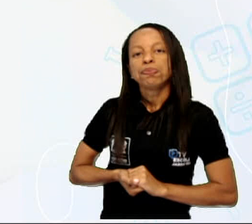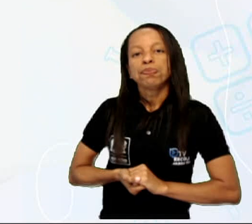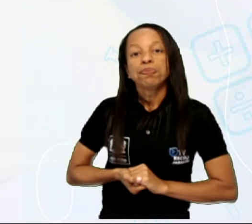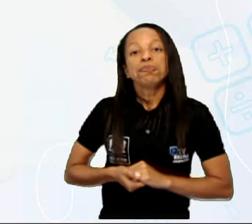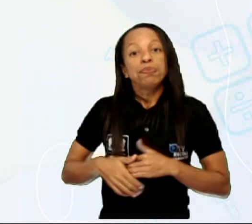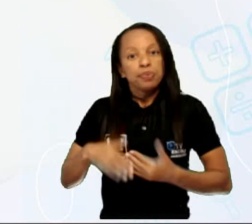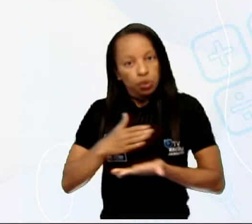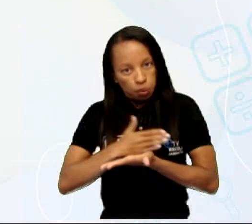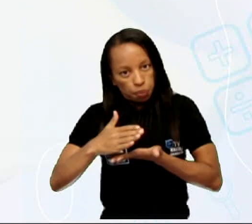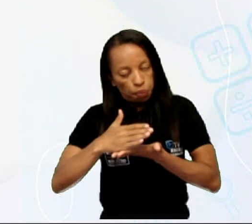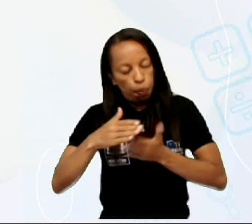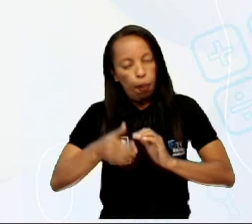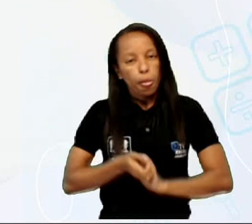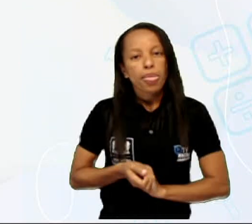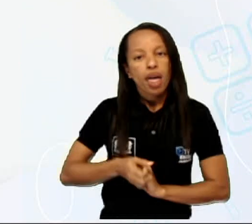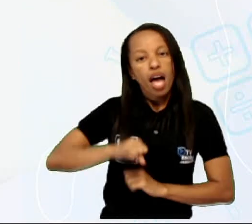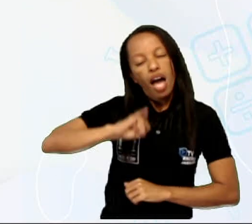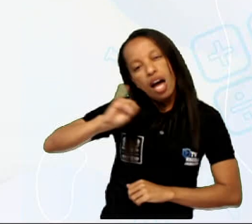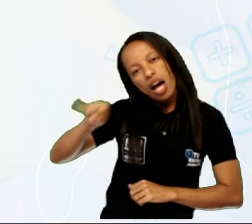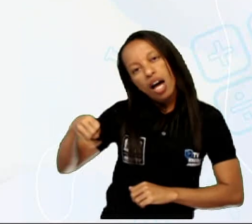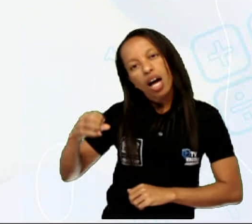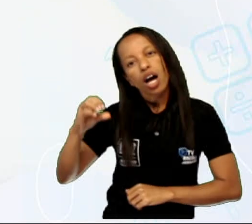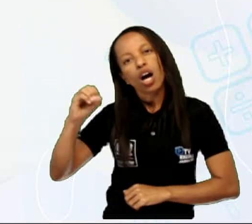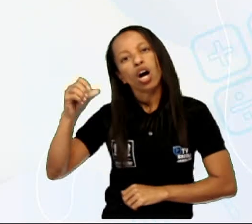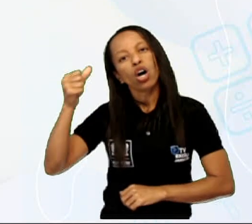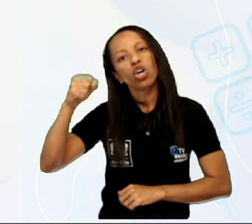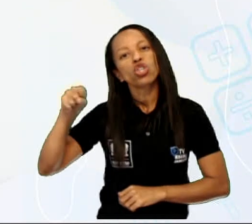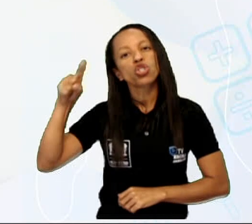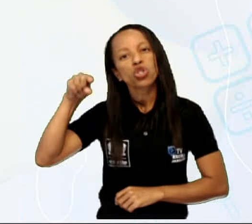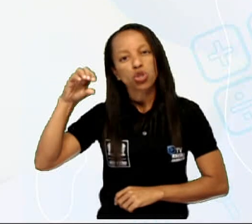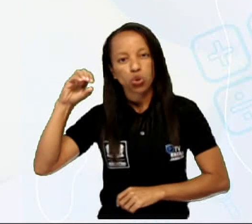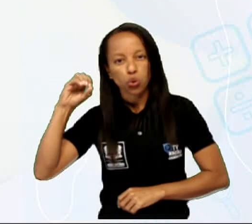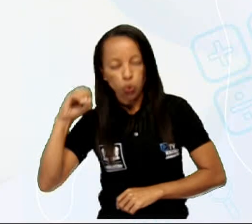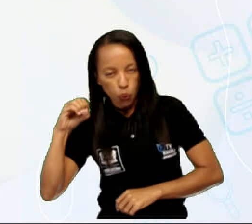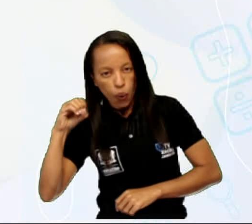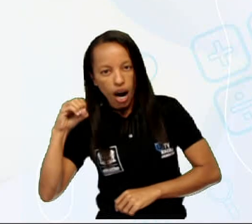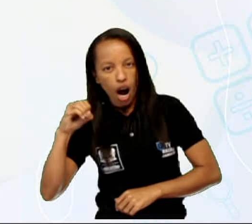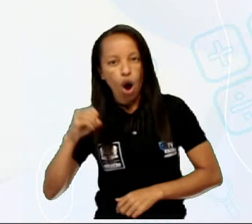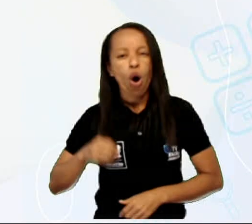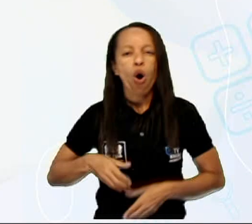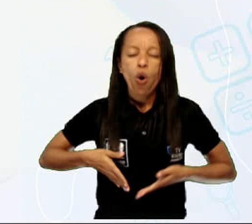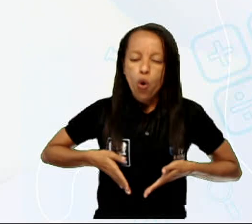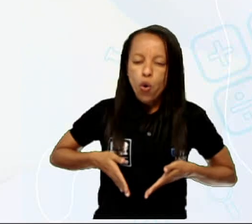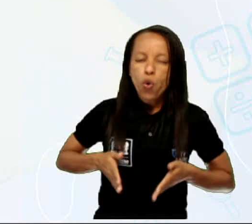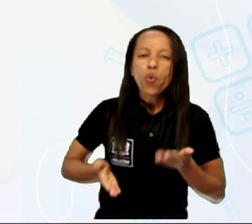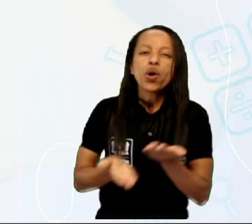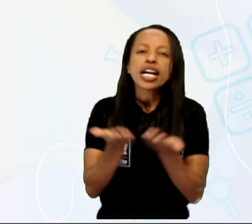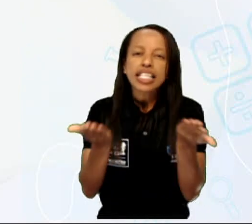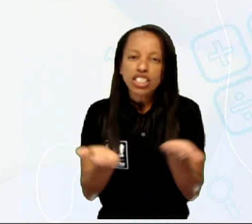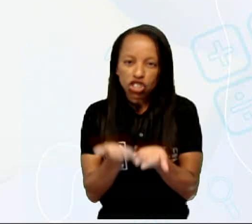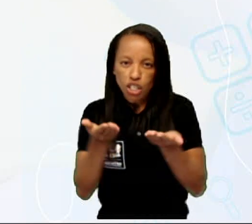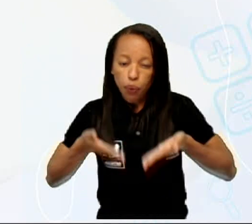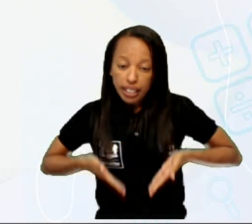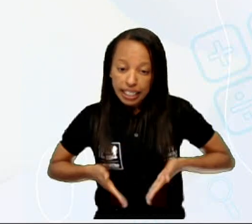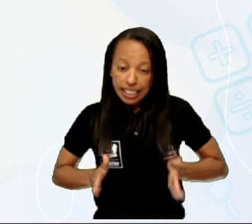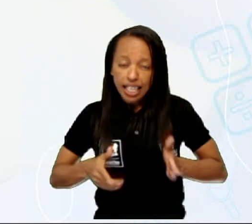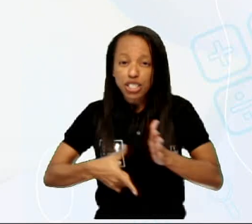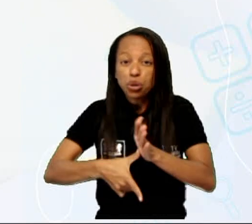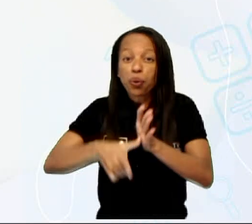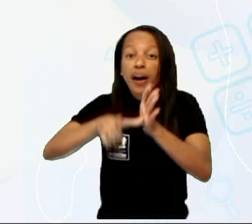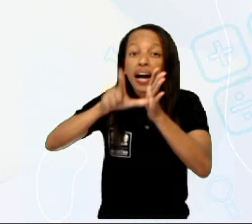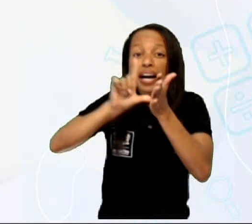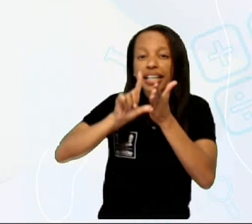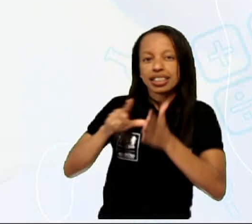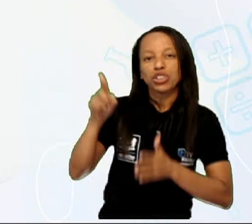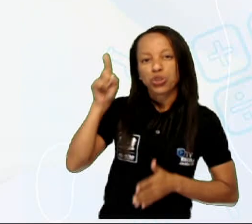João Grilo foi um cristão que nasceu antes do dia. Criou-se sem formosura, mas ele